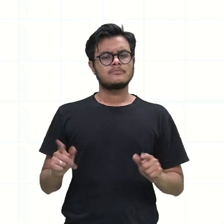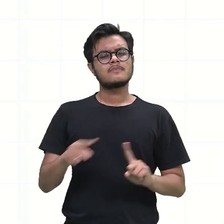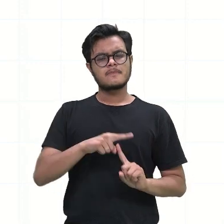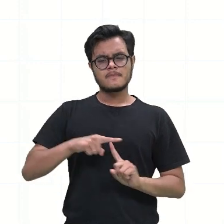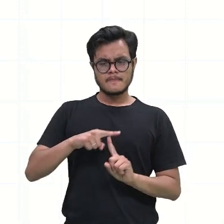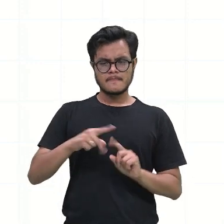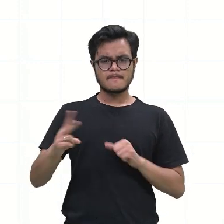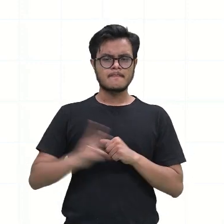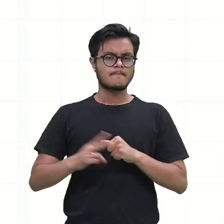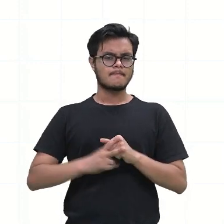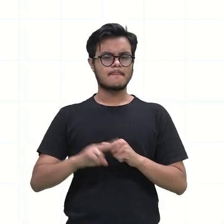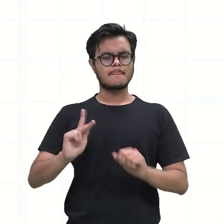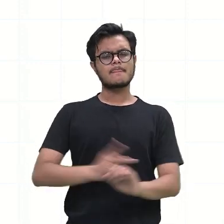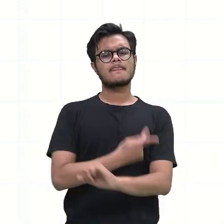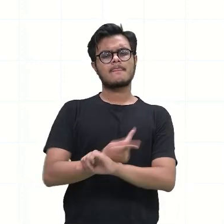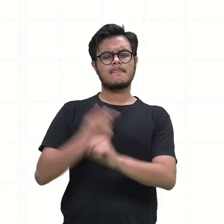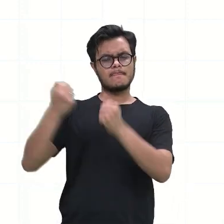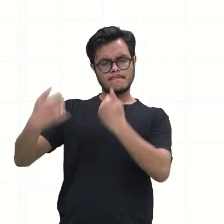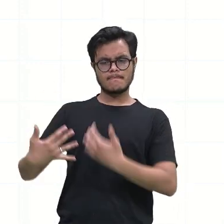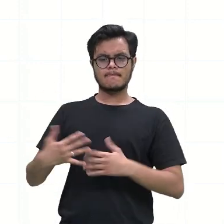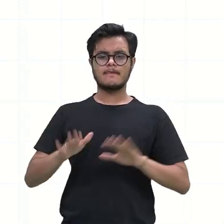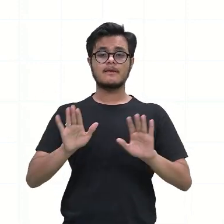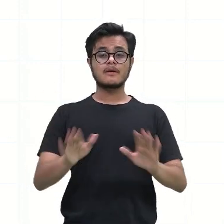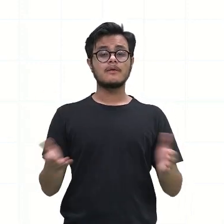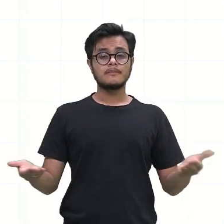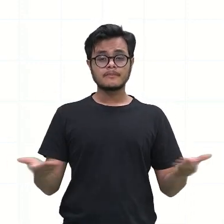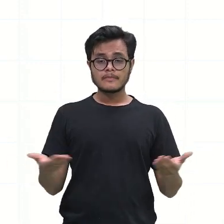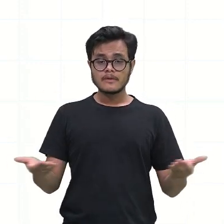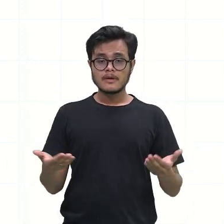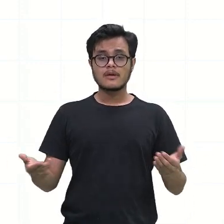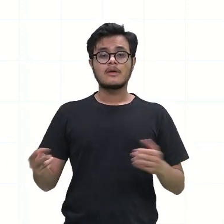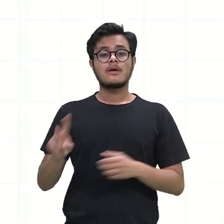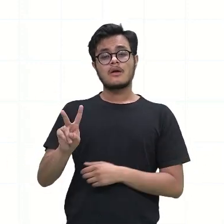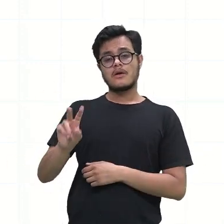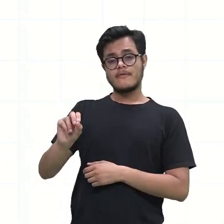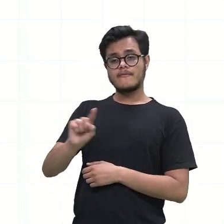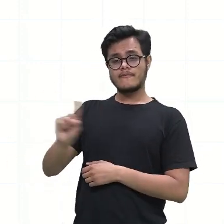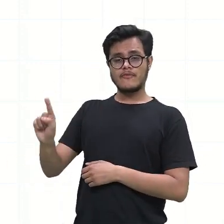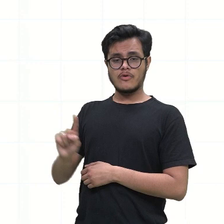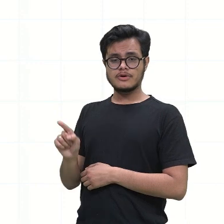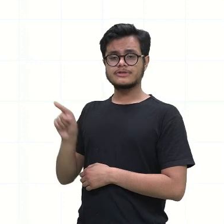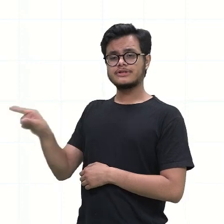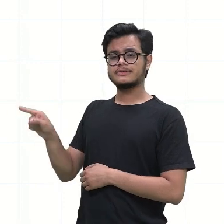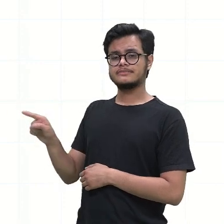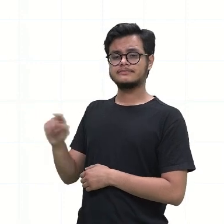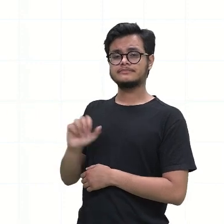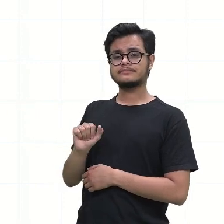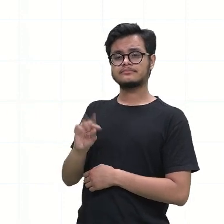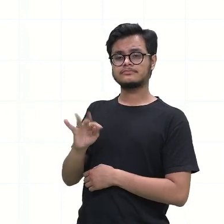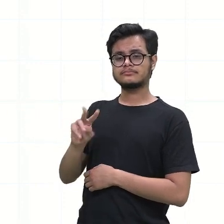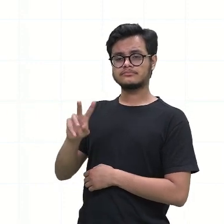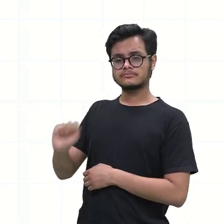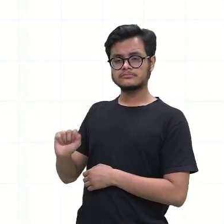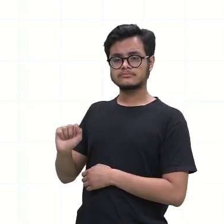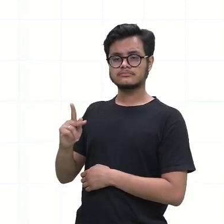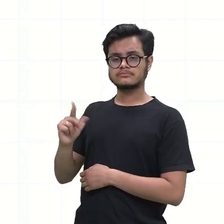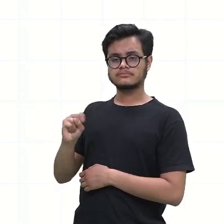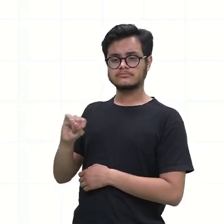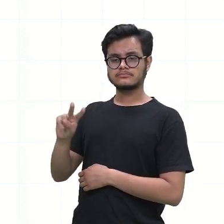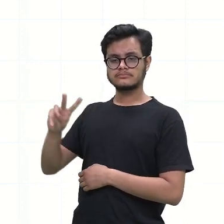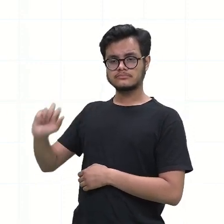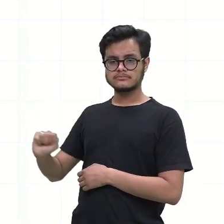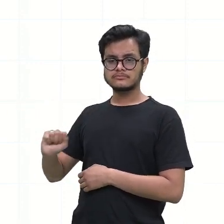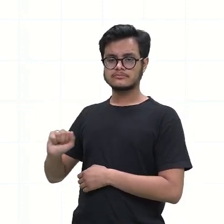pouquinho nós vamos falar um pouco mais sobre eles. E a voz do verbo, que é a voz ativa, passiva e